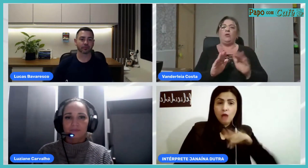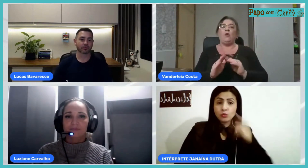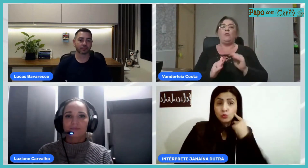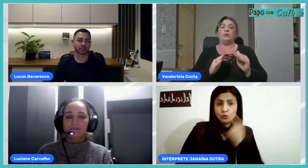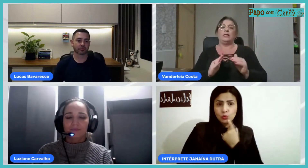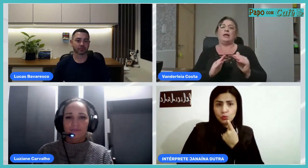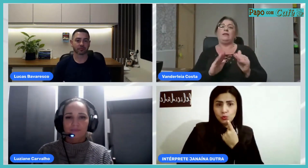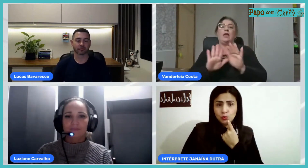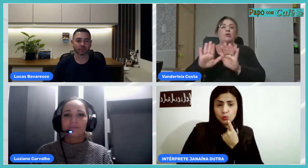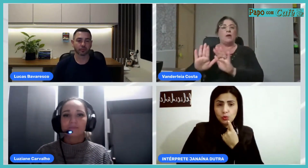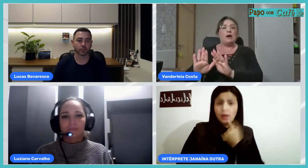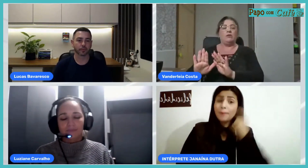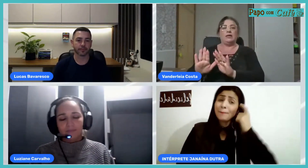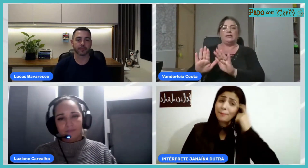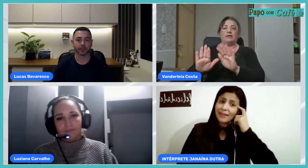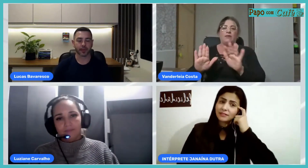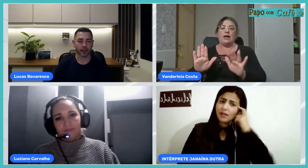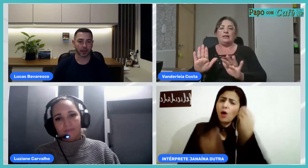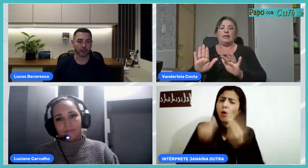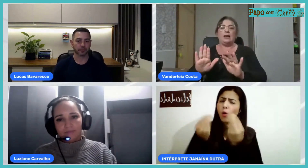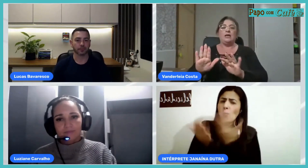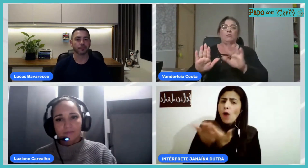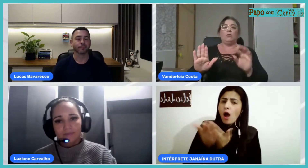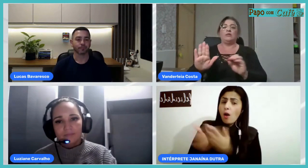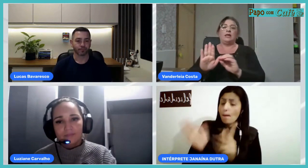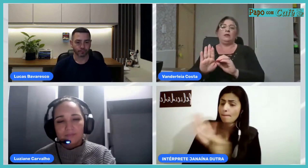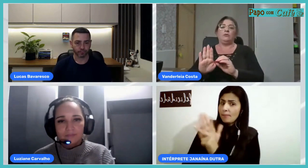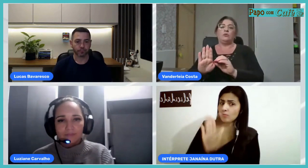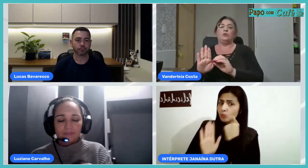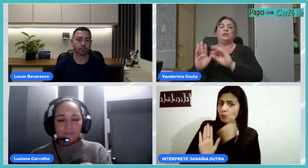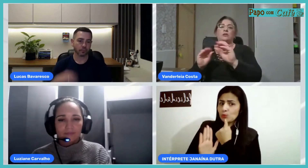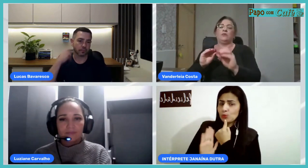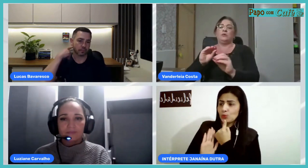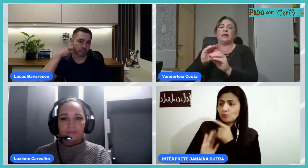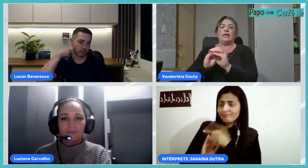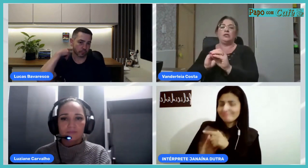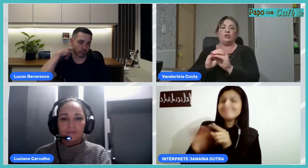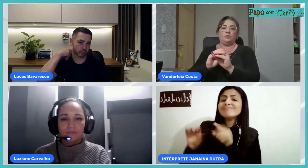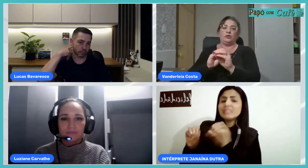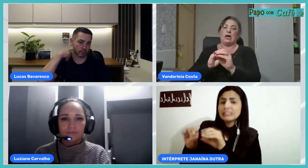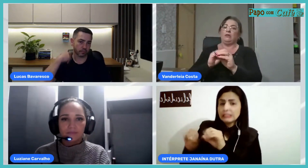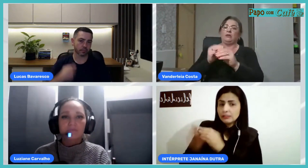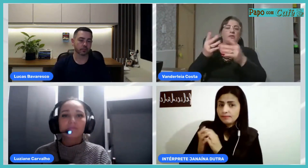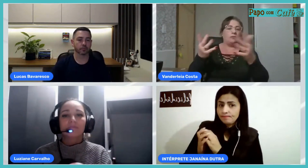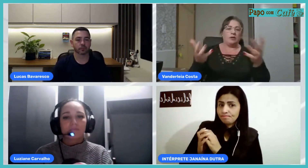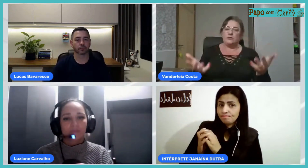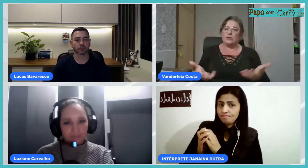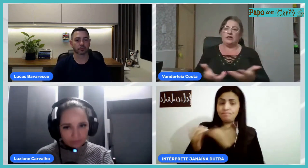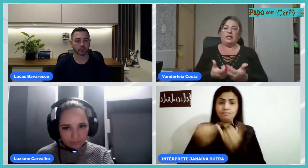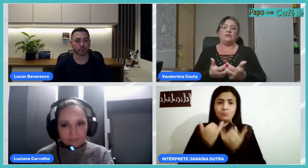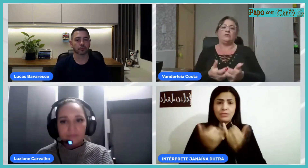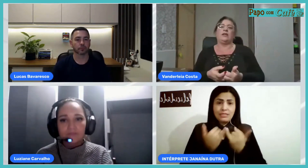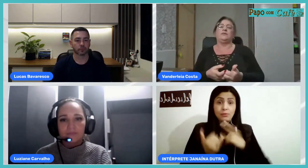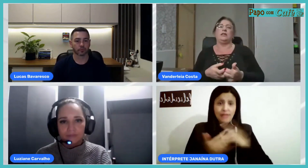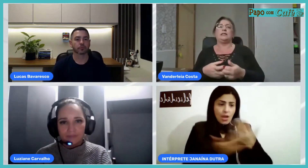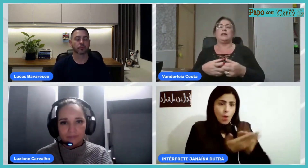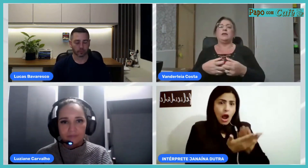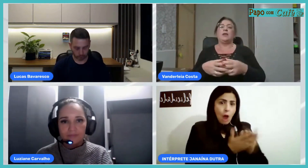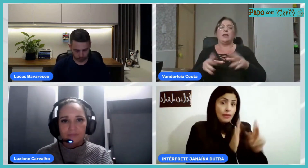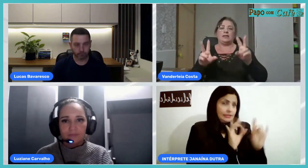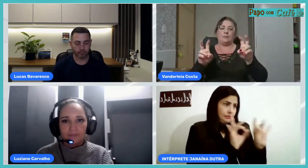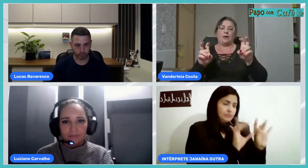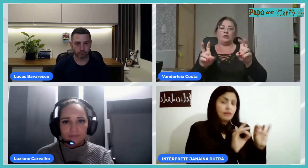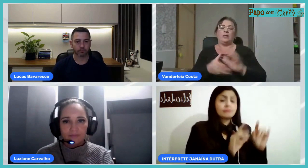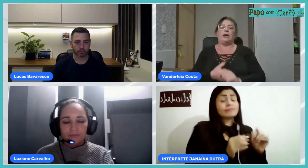para ele. Como será? Tem uma aula reservada lá? Bom, se tem aluno surdo, então não vou usar esse tipo de aula, não sei como é que funciona dentro dos CFCs,